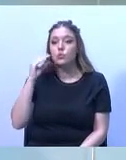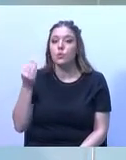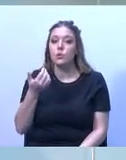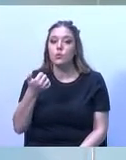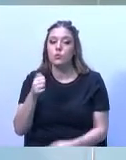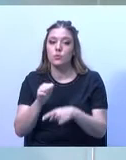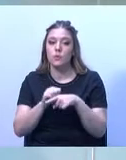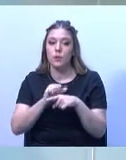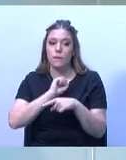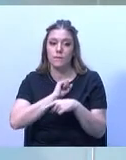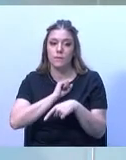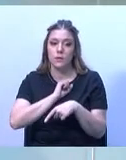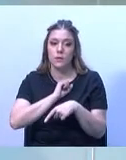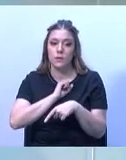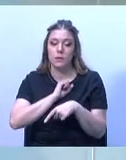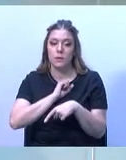os meus sapatos